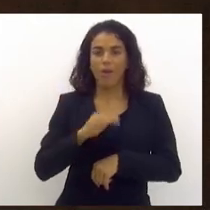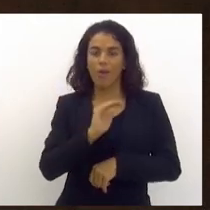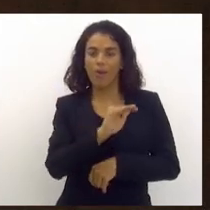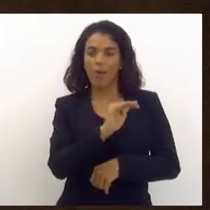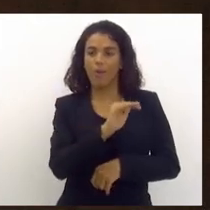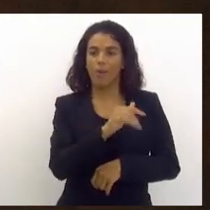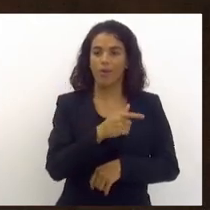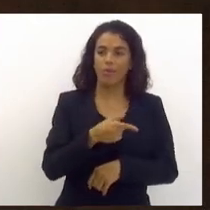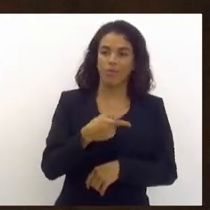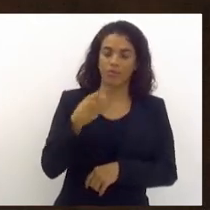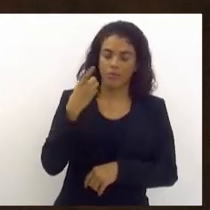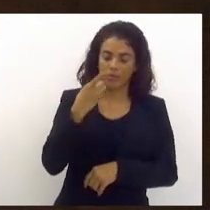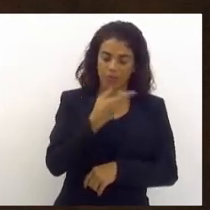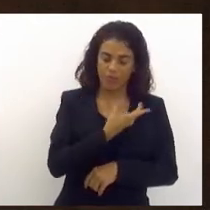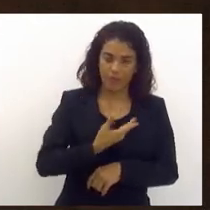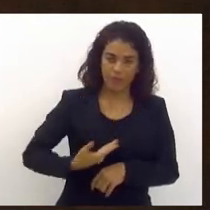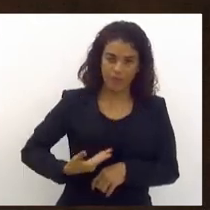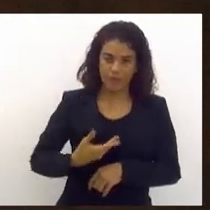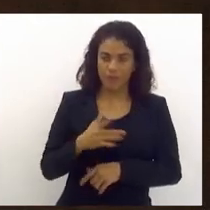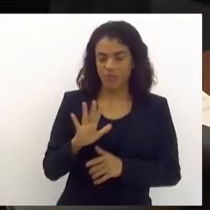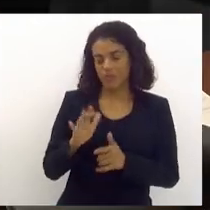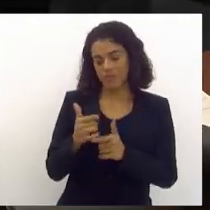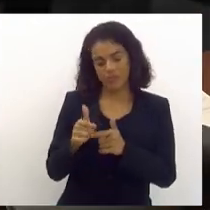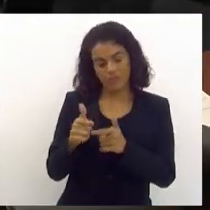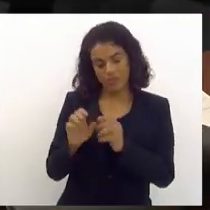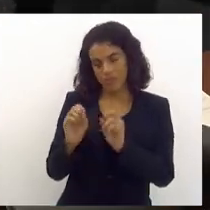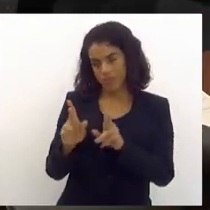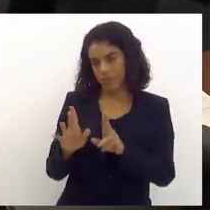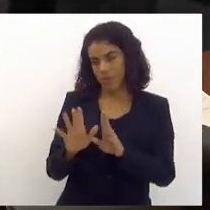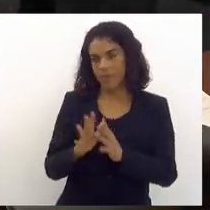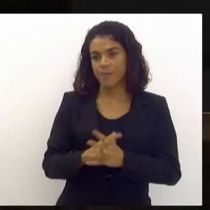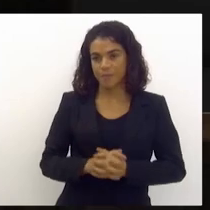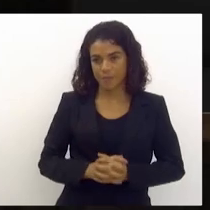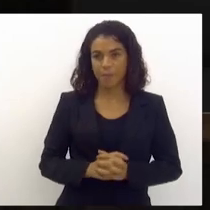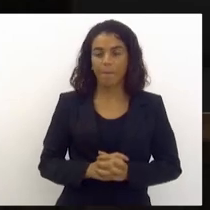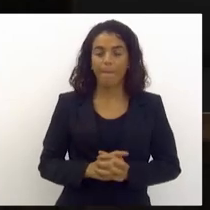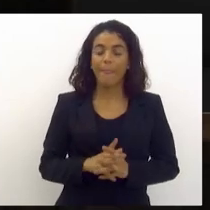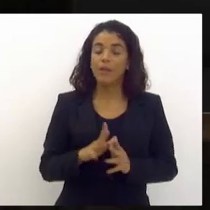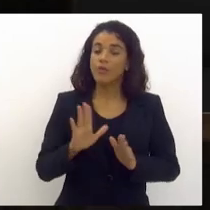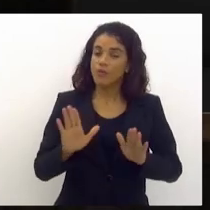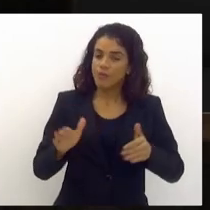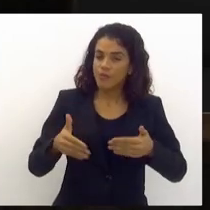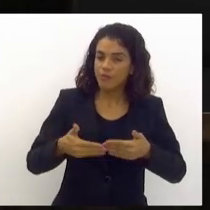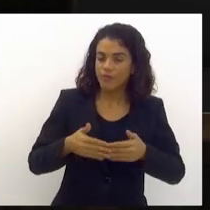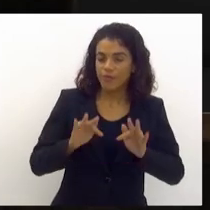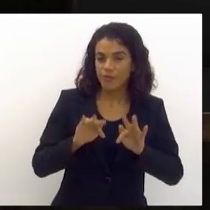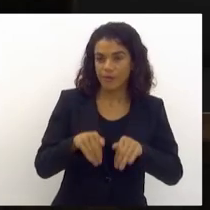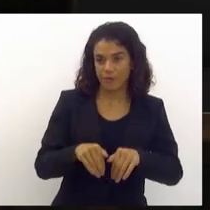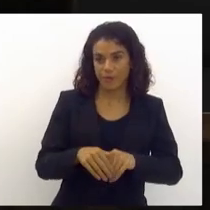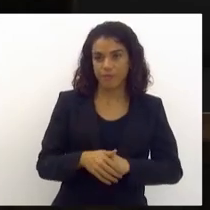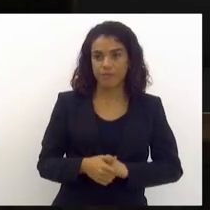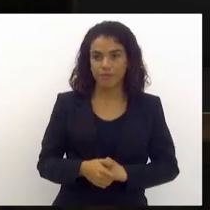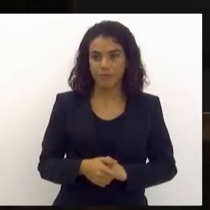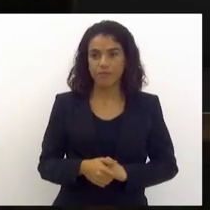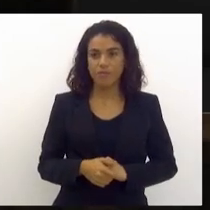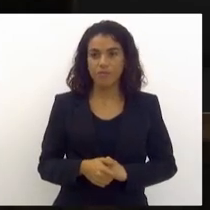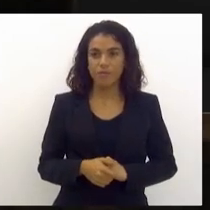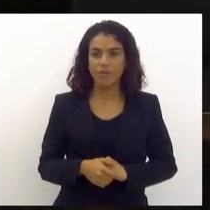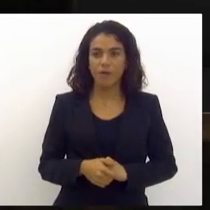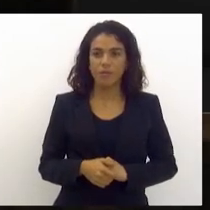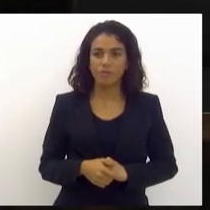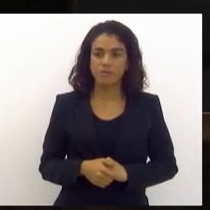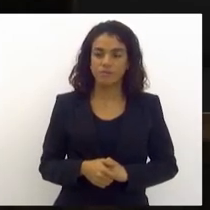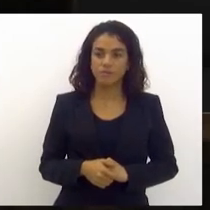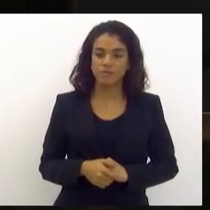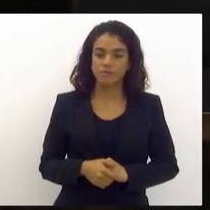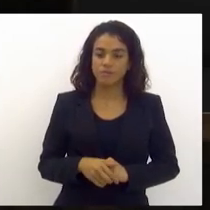Então, só por isso aí para finalizar. Muito obrigado. Sem problema. A gente faz uso do expediente final, quem quiser à vontade, tá? Presidente, hoje, não, excepcionalmente.